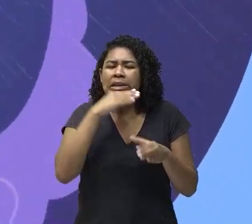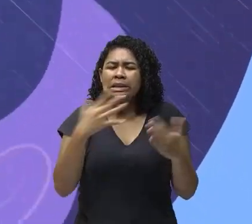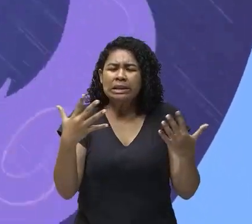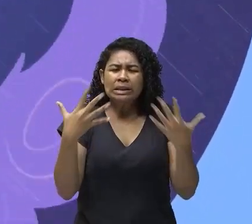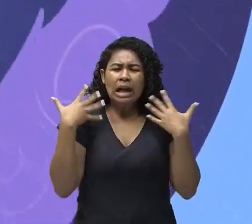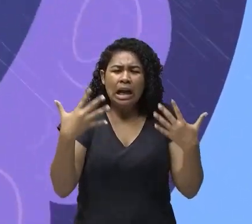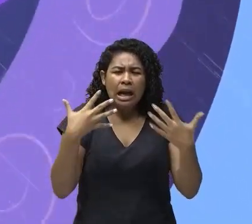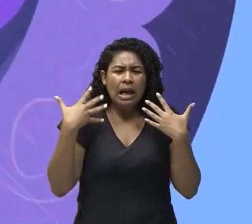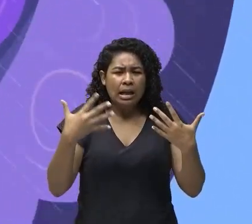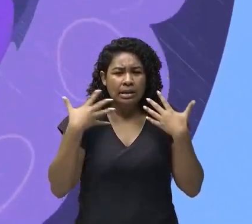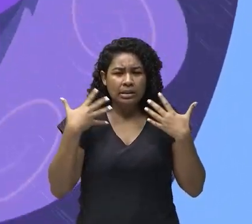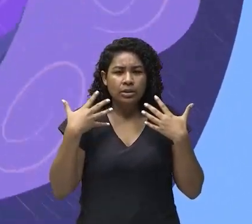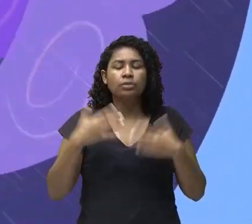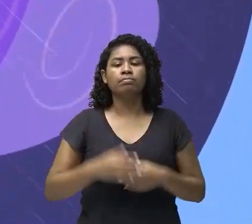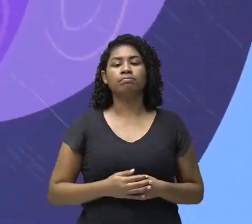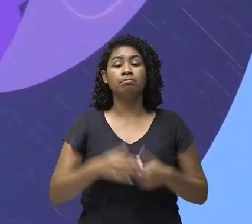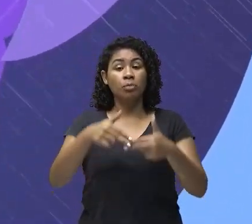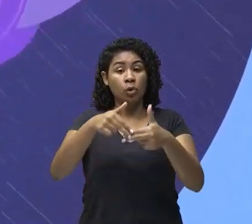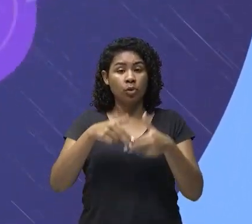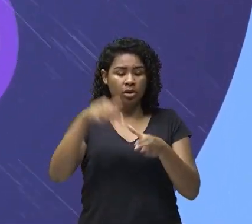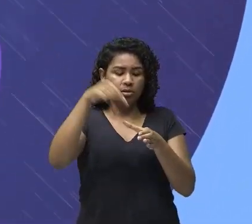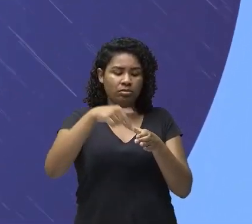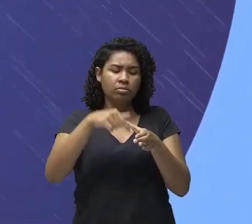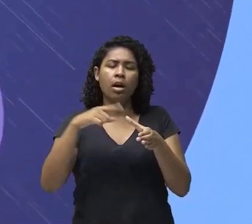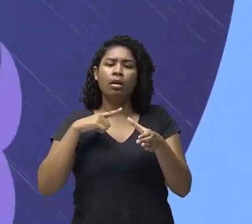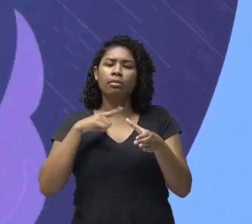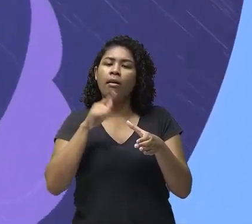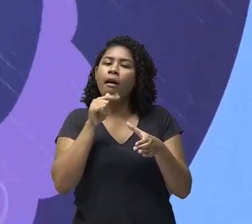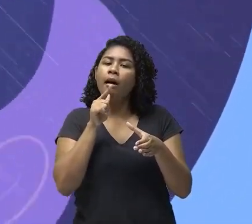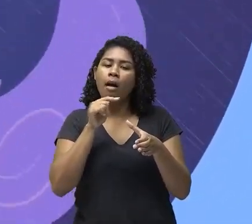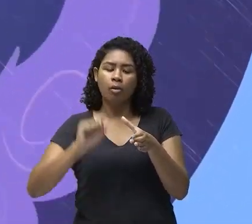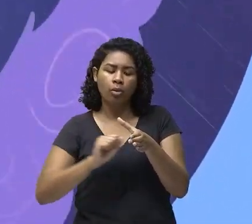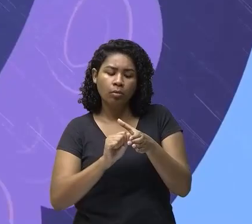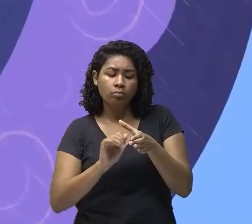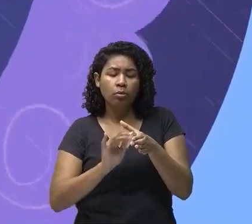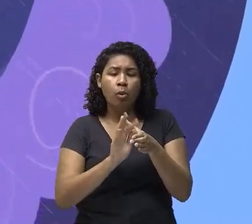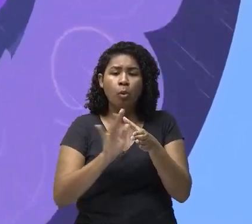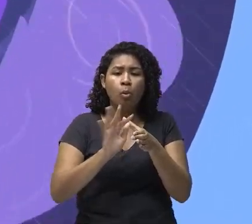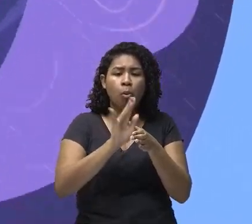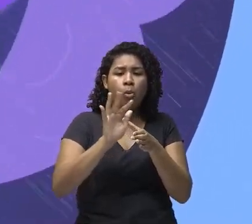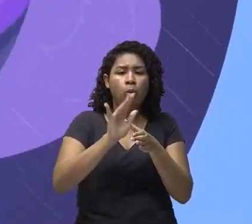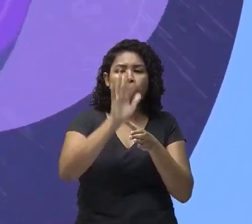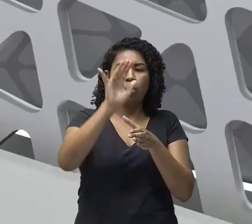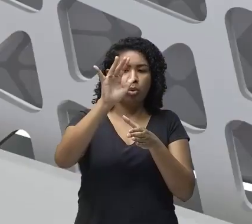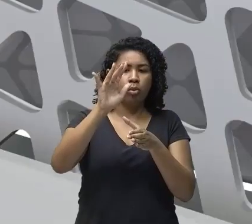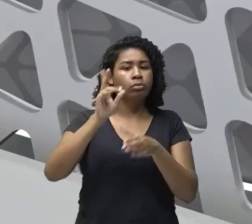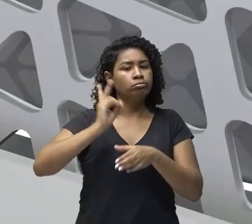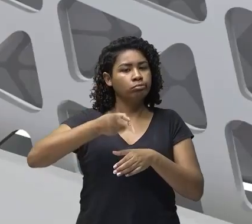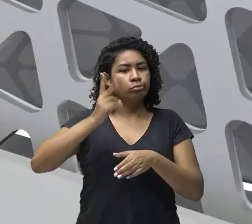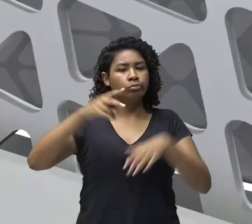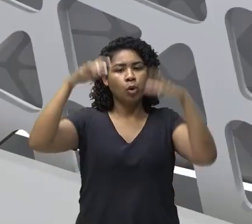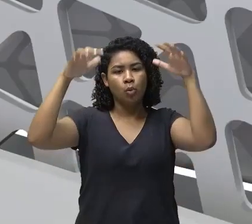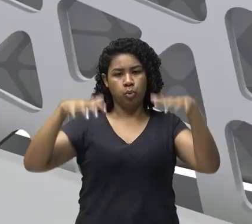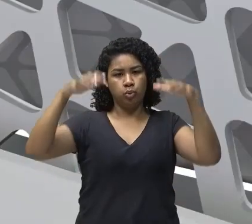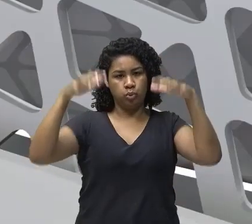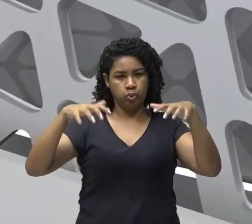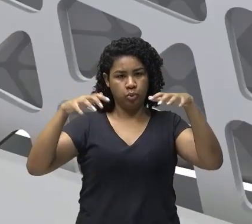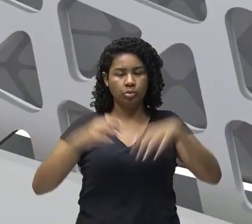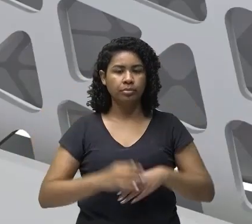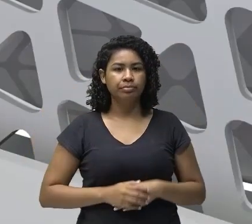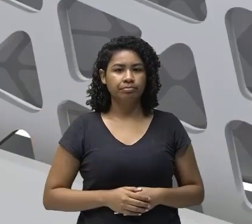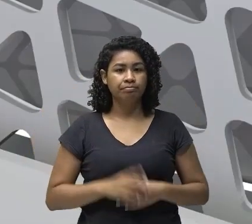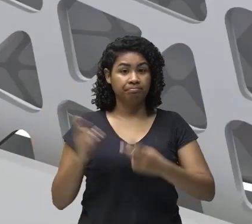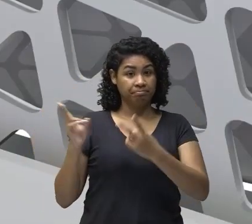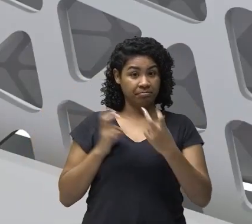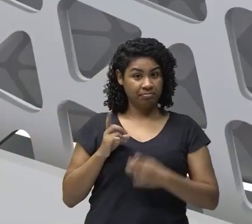Dessa maneira, é por essa região que a água continua evaporando e alimentando o furacão. Vimos aí que furacões